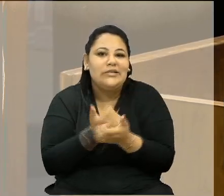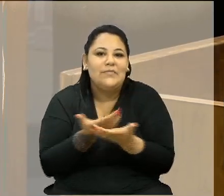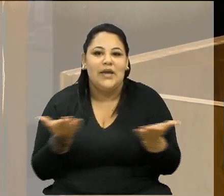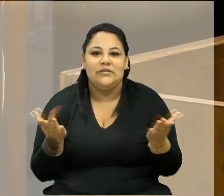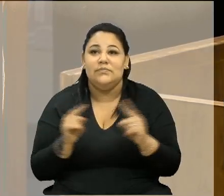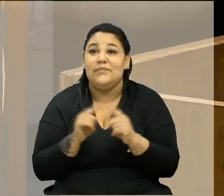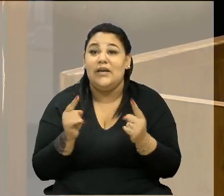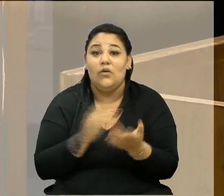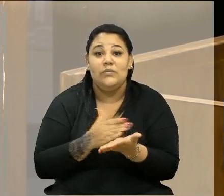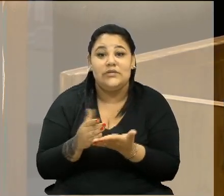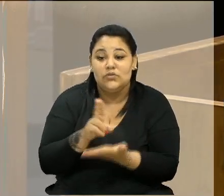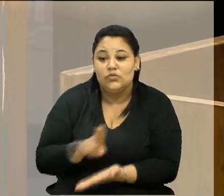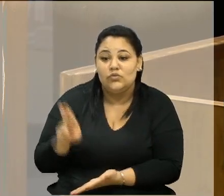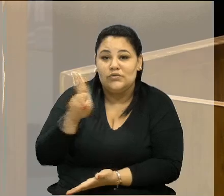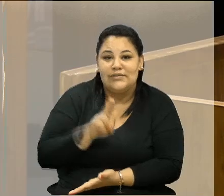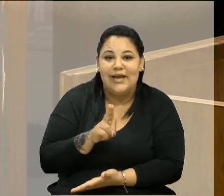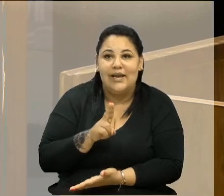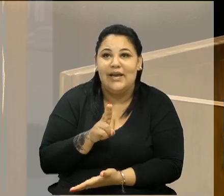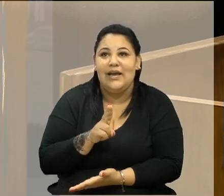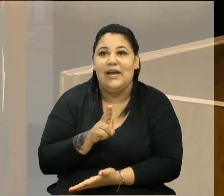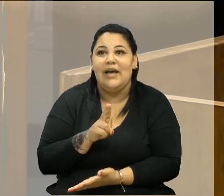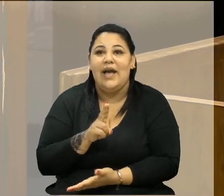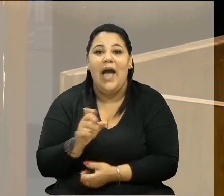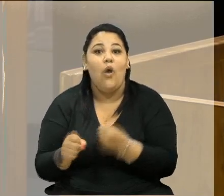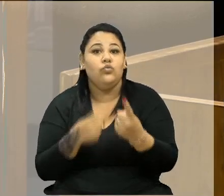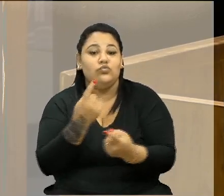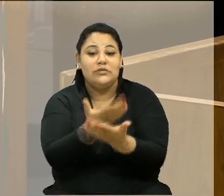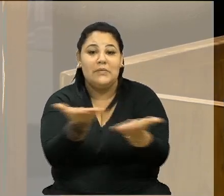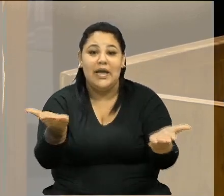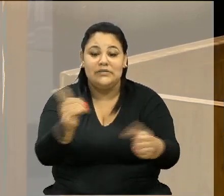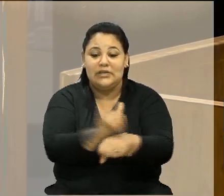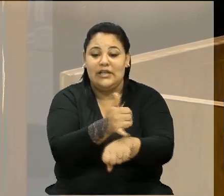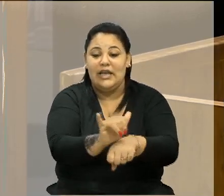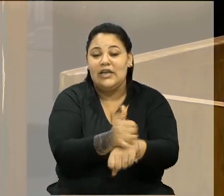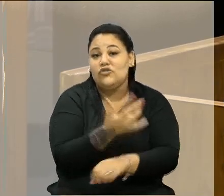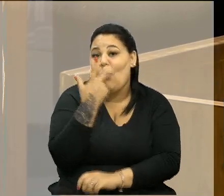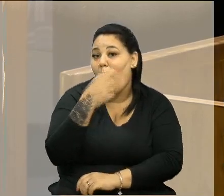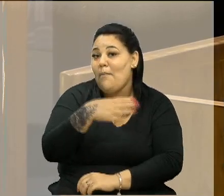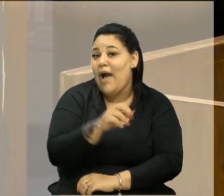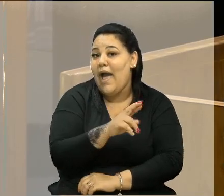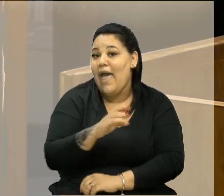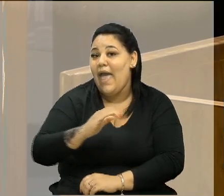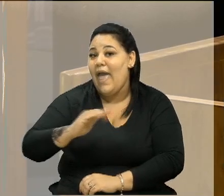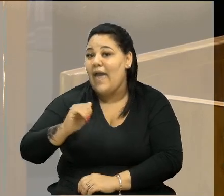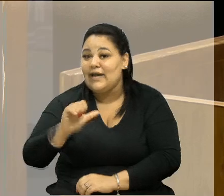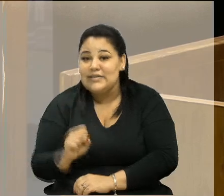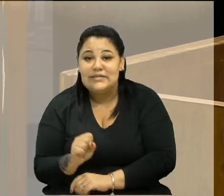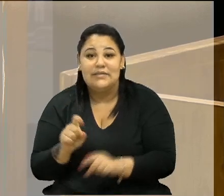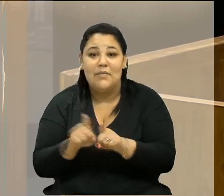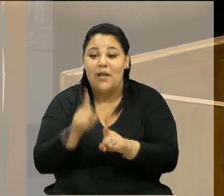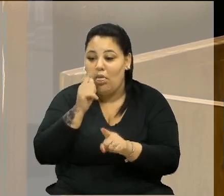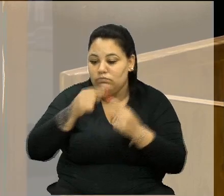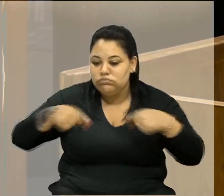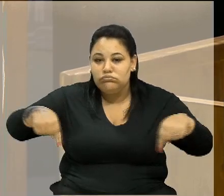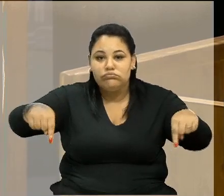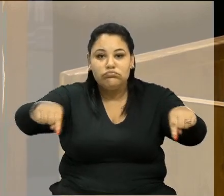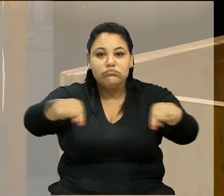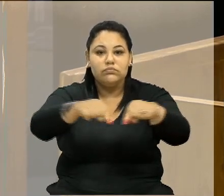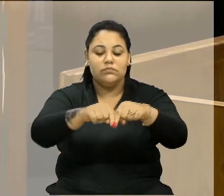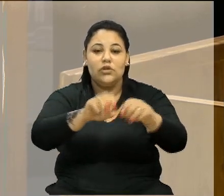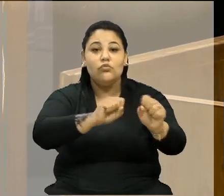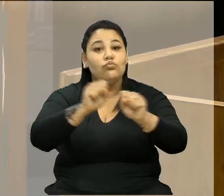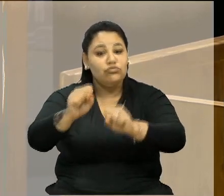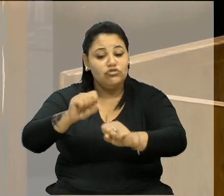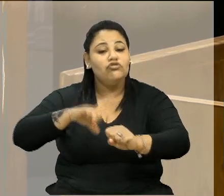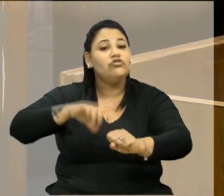começasse a utilizar espaços alternativos, como a Marrecas, como outras represas da nossa cidade, a gente poderia